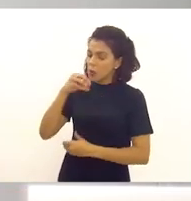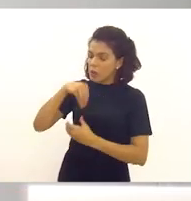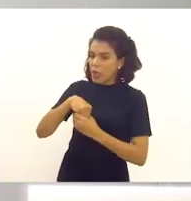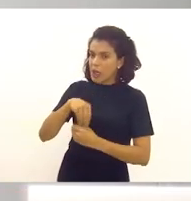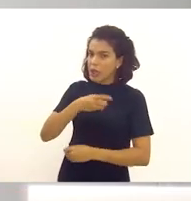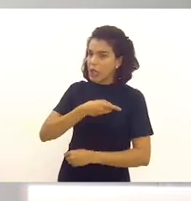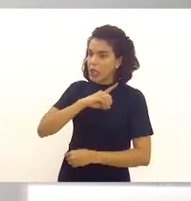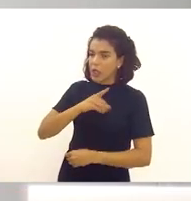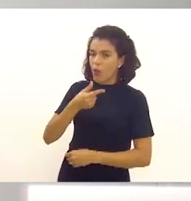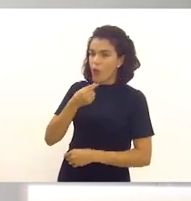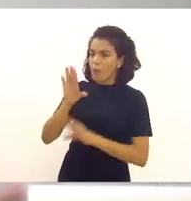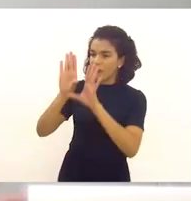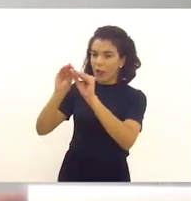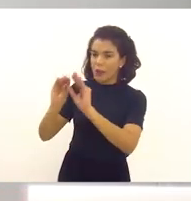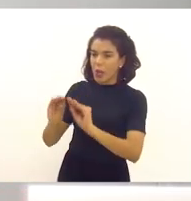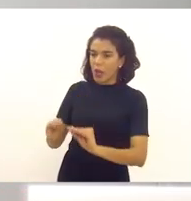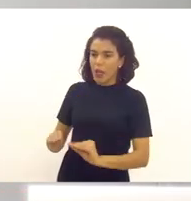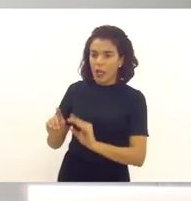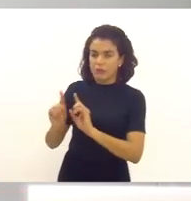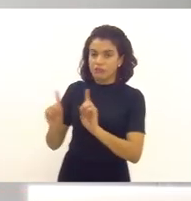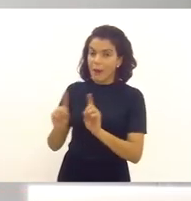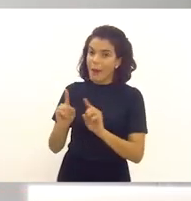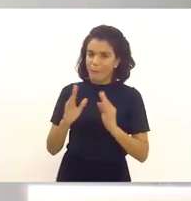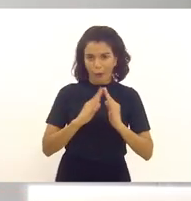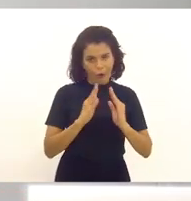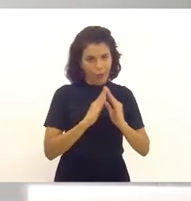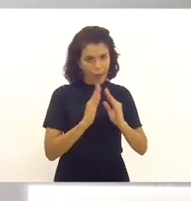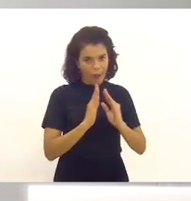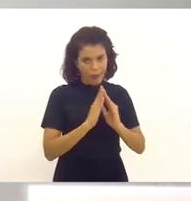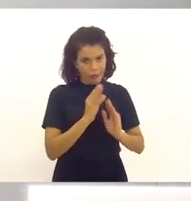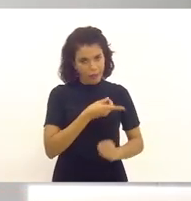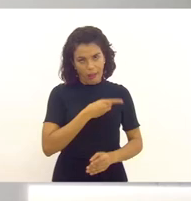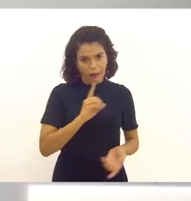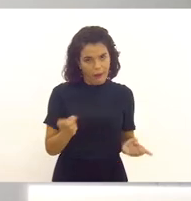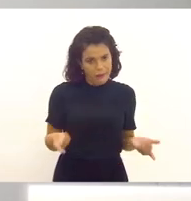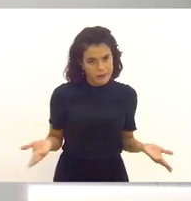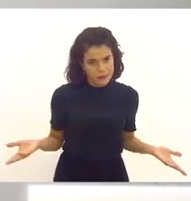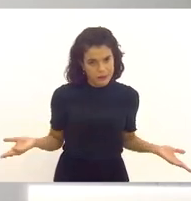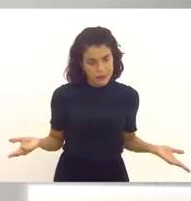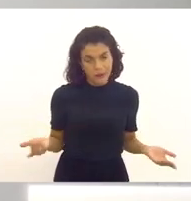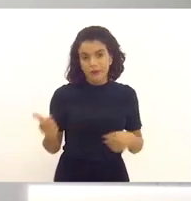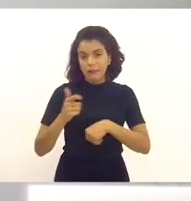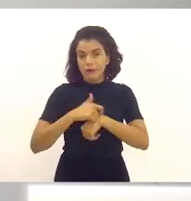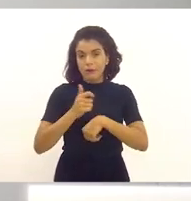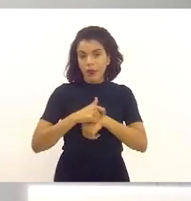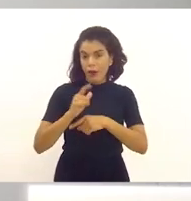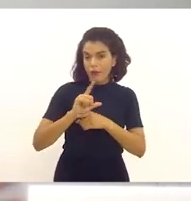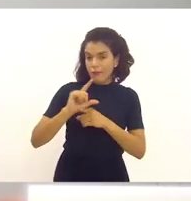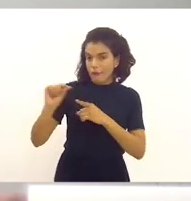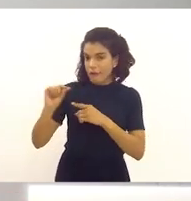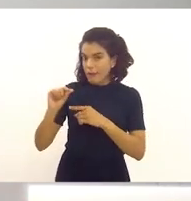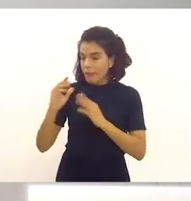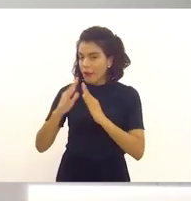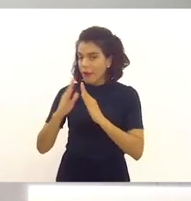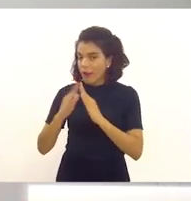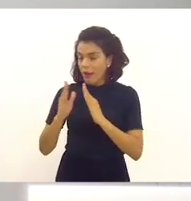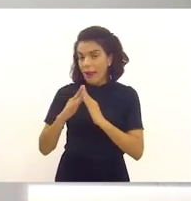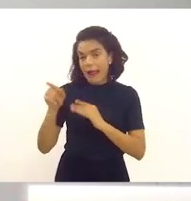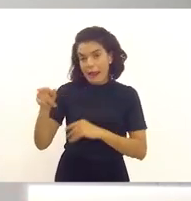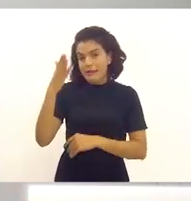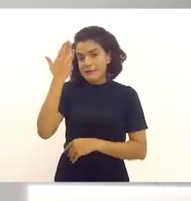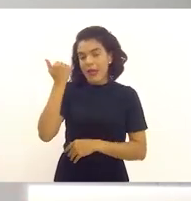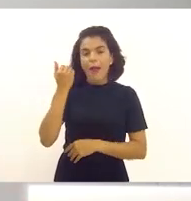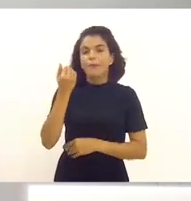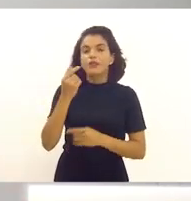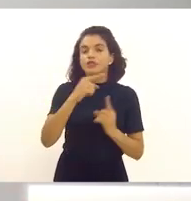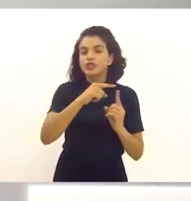ele não faria nada contra ela mas ela não ia morar dentro da delegacia né E aí na hora de retorno a casa só ela sabe as